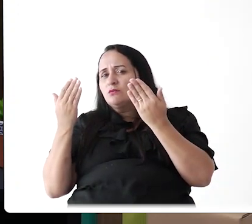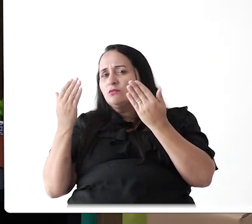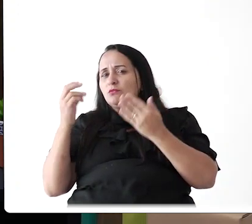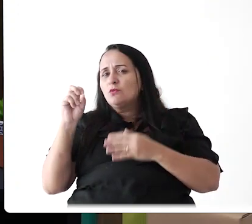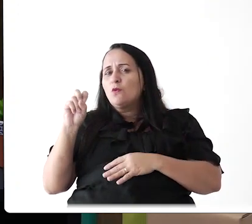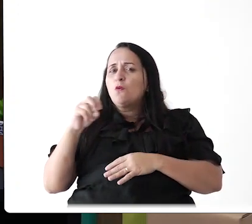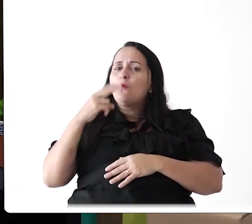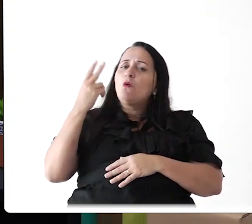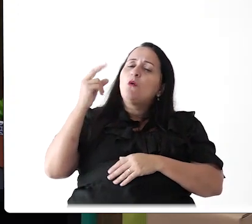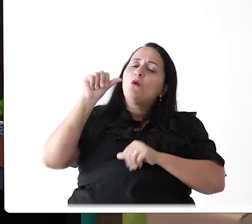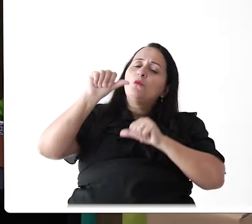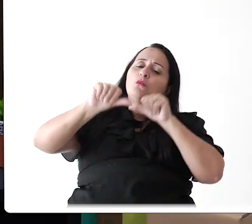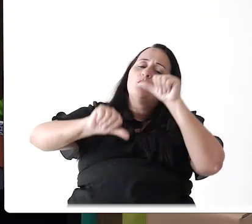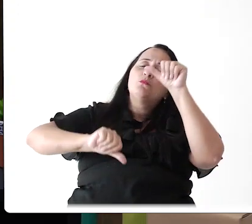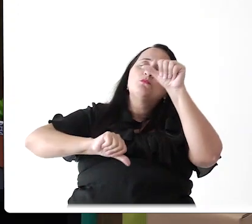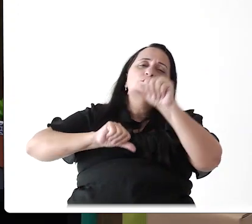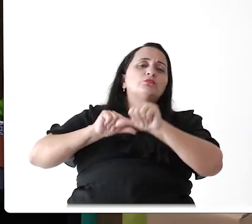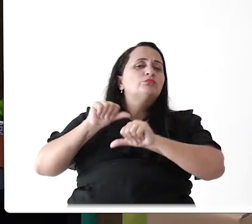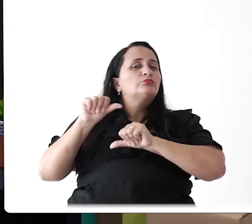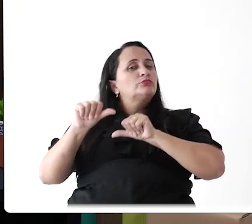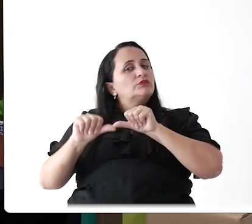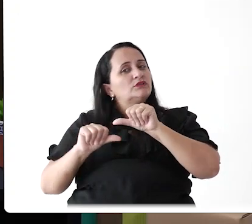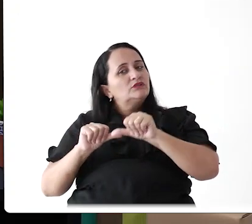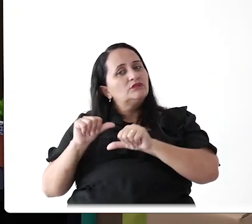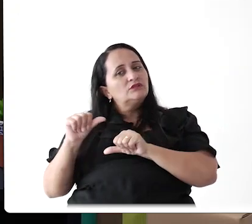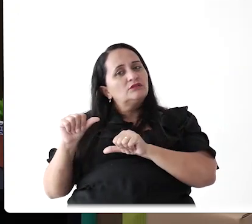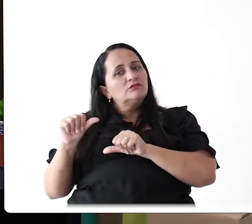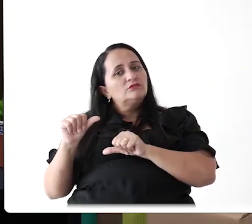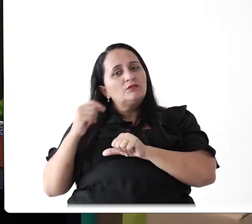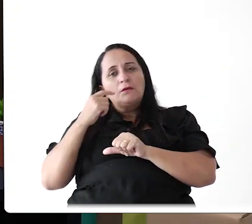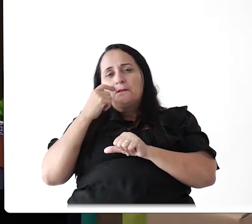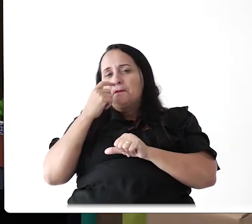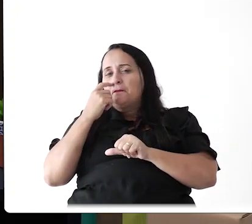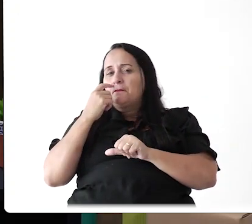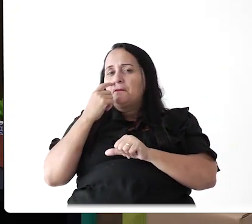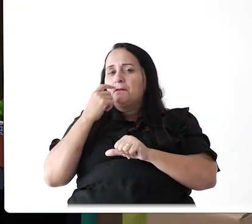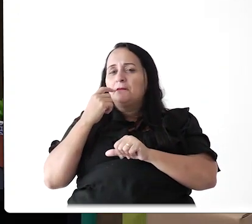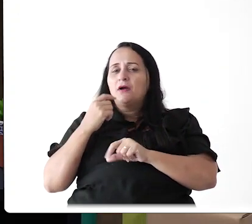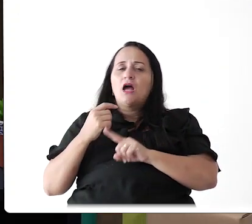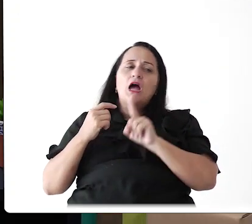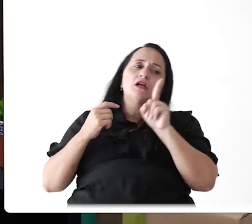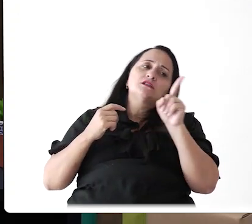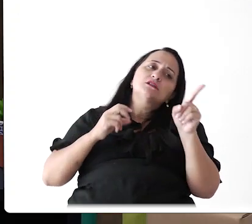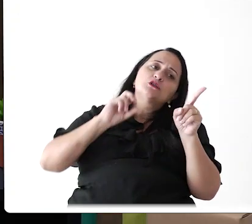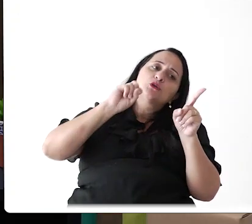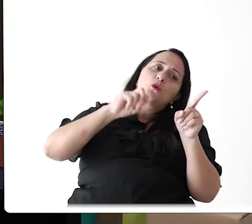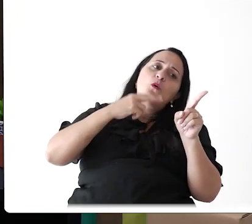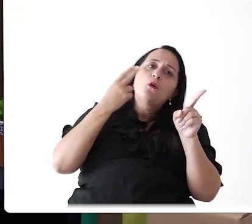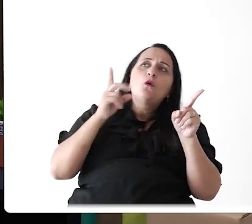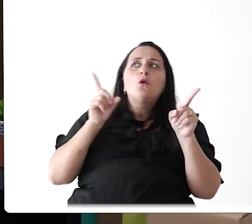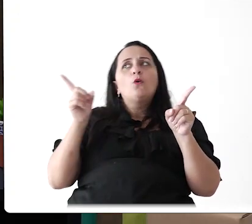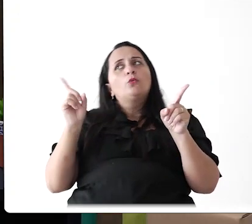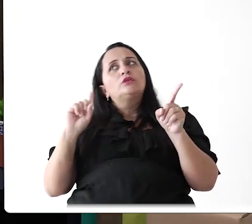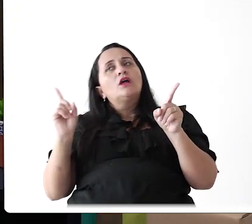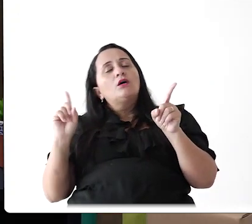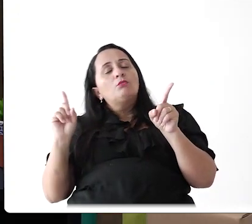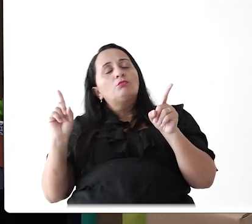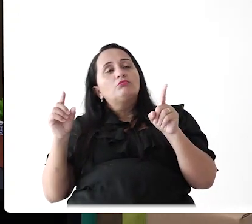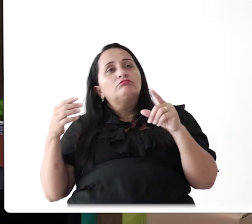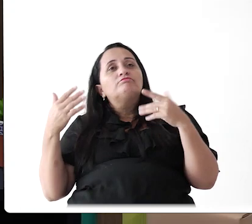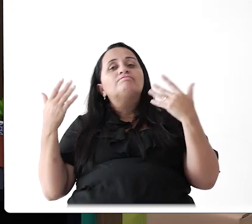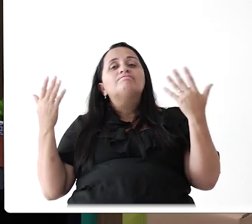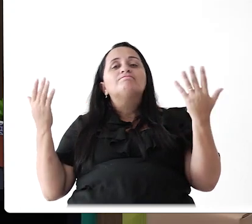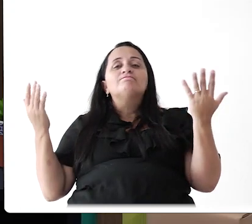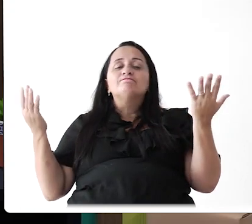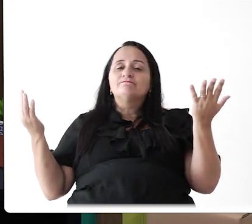de alternância? Ou Frankenstein era assim ou era assado? Observa